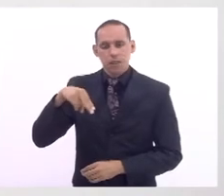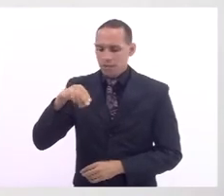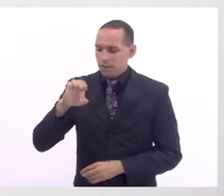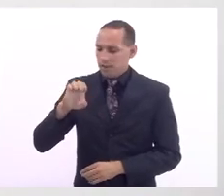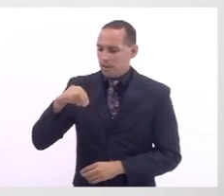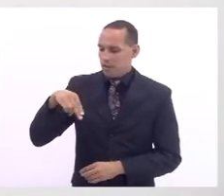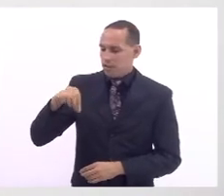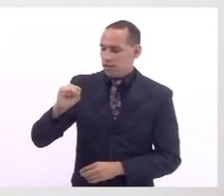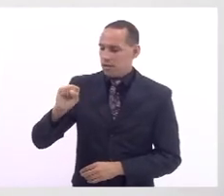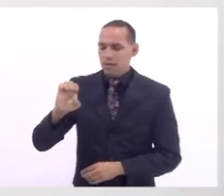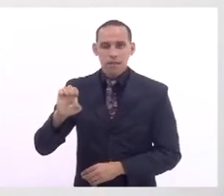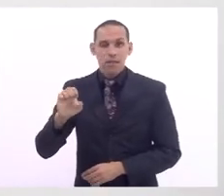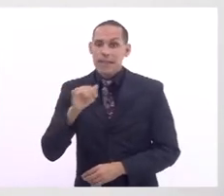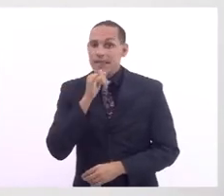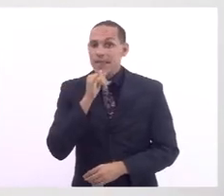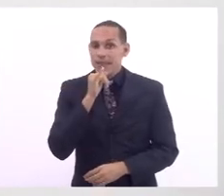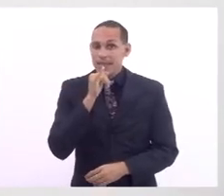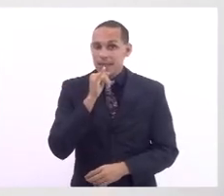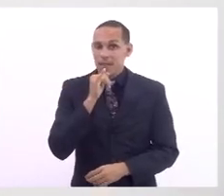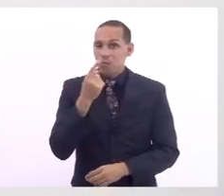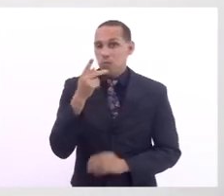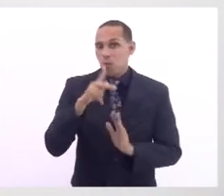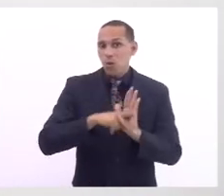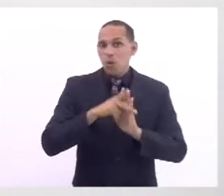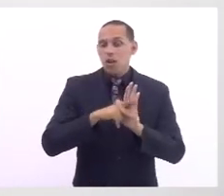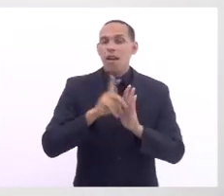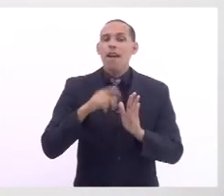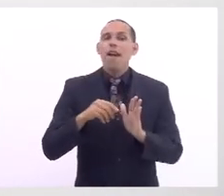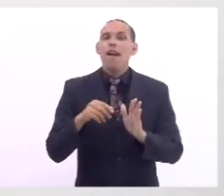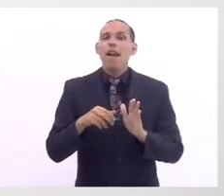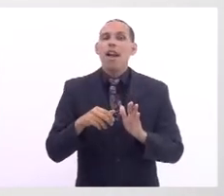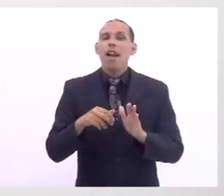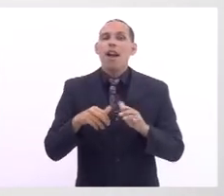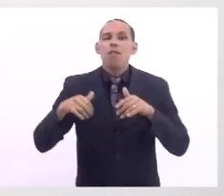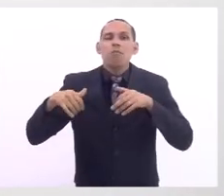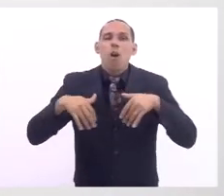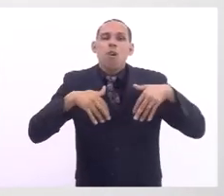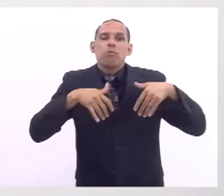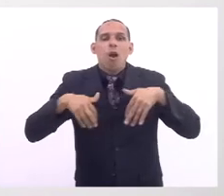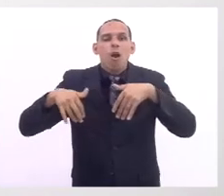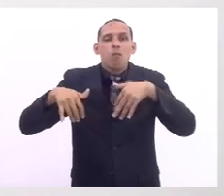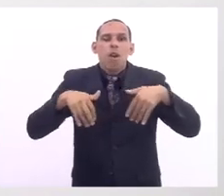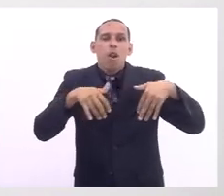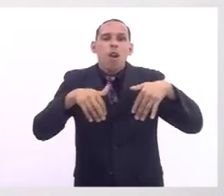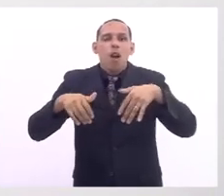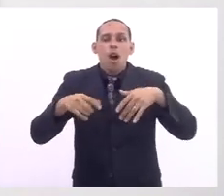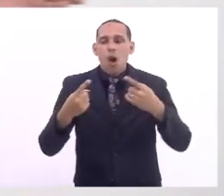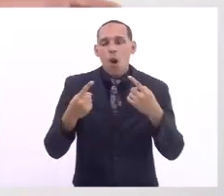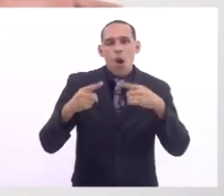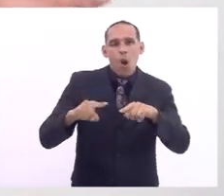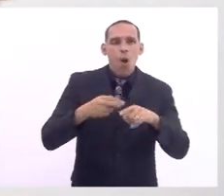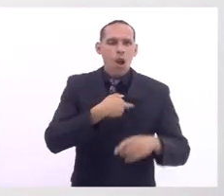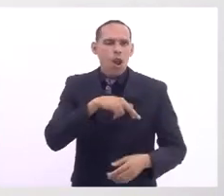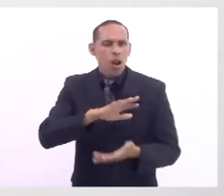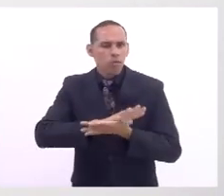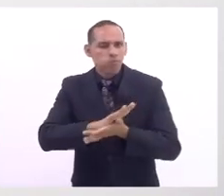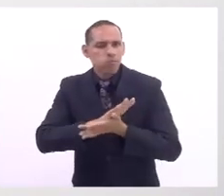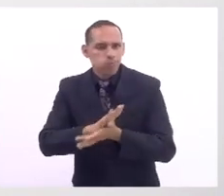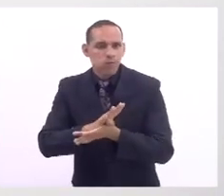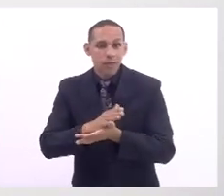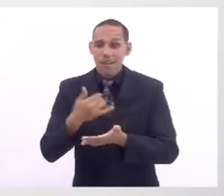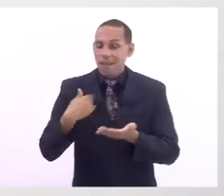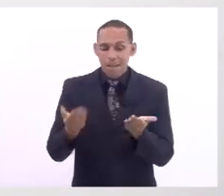na zona leste parte do tudo uma coisa só é a caminhada contra a intolerância religiosa eu como evangélico sei que alma